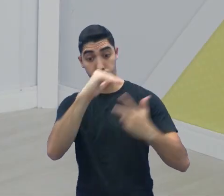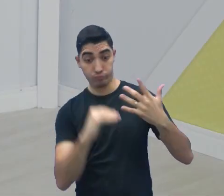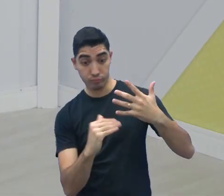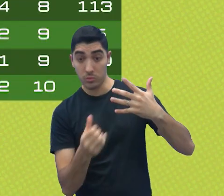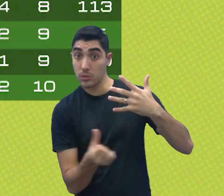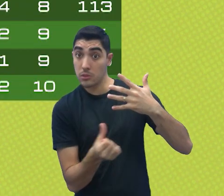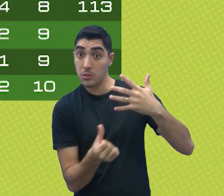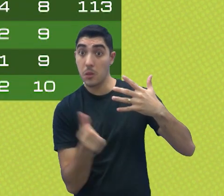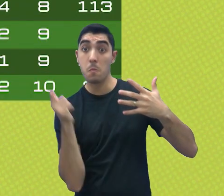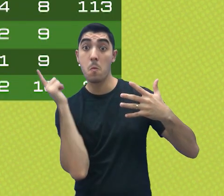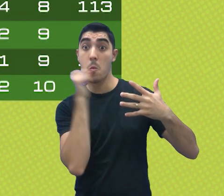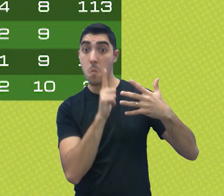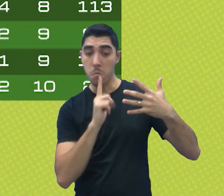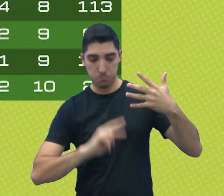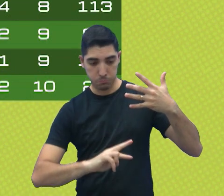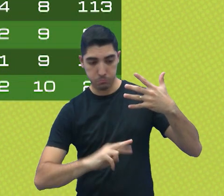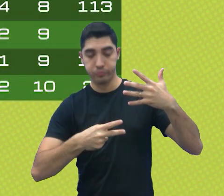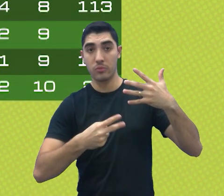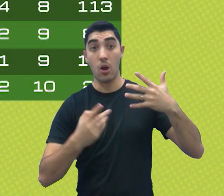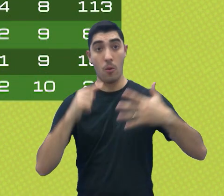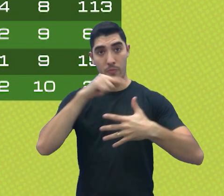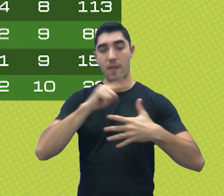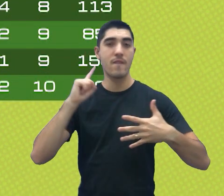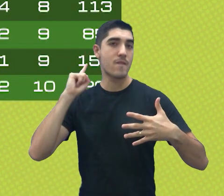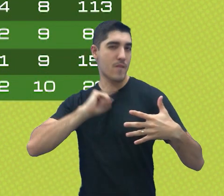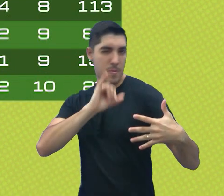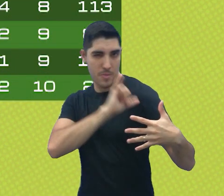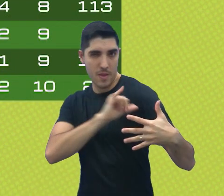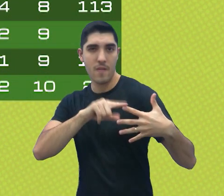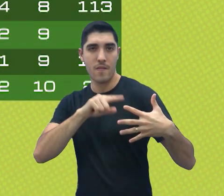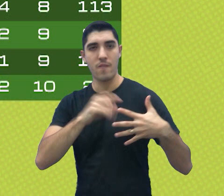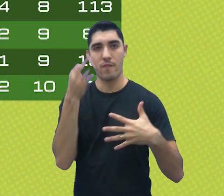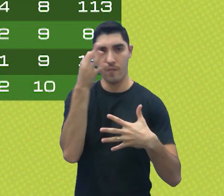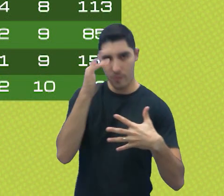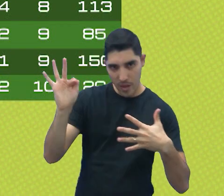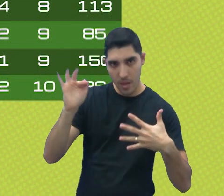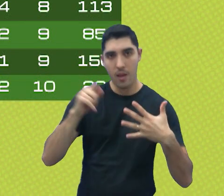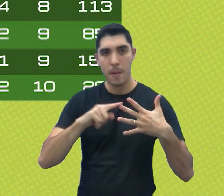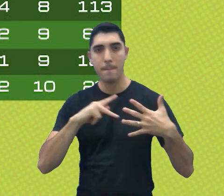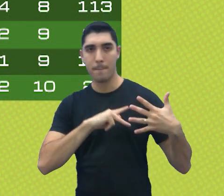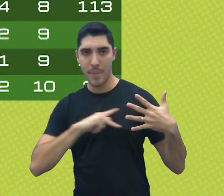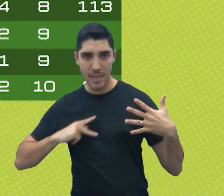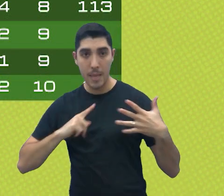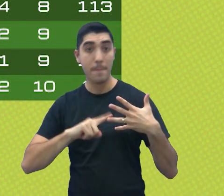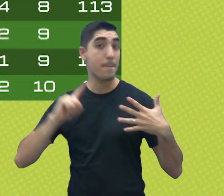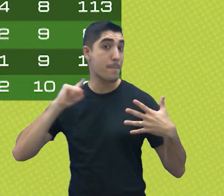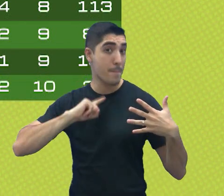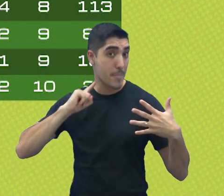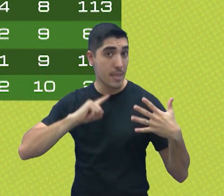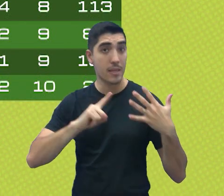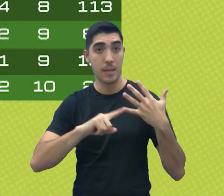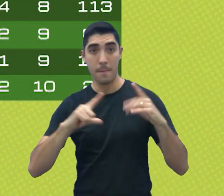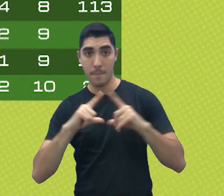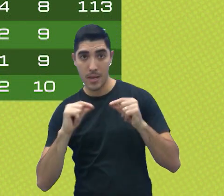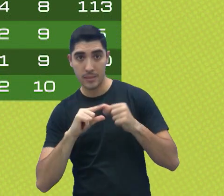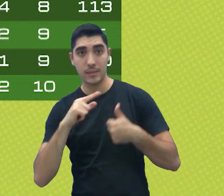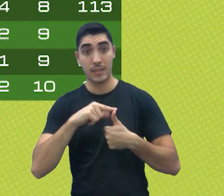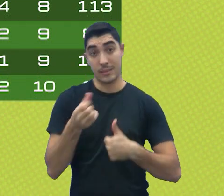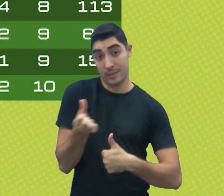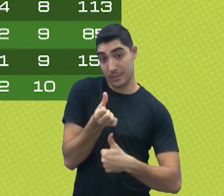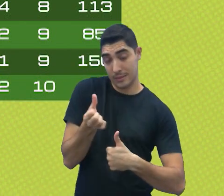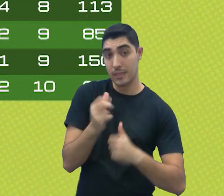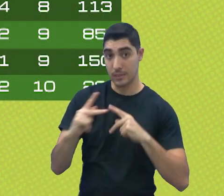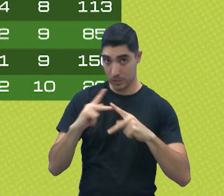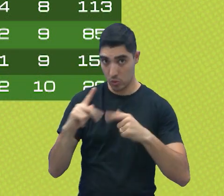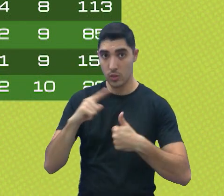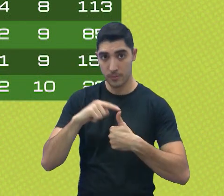para a 6ª posição. Lá em cima, Flamengo, Franca, Pinheiros, Minas, Brasília. O São José agora é o 6º, com 66,7% de